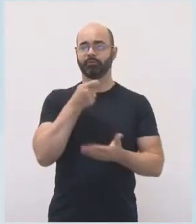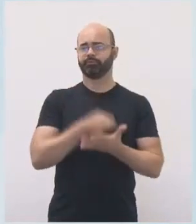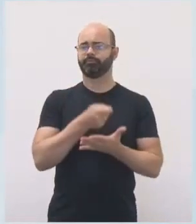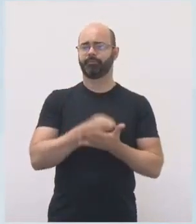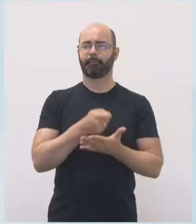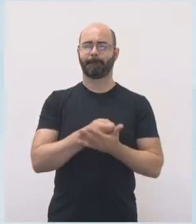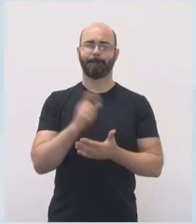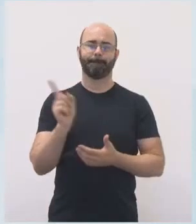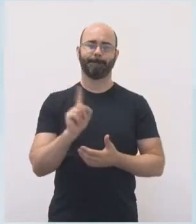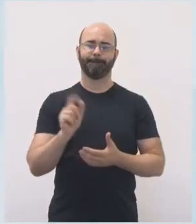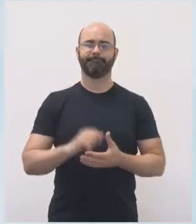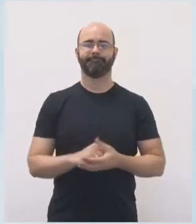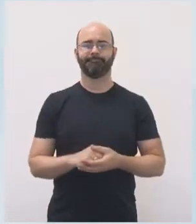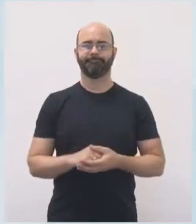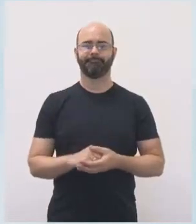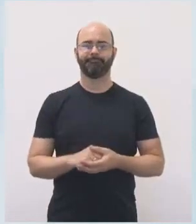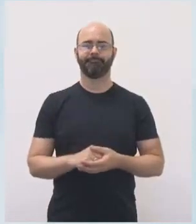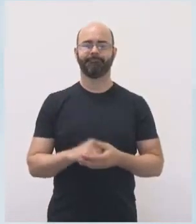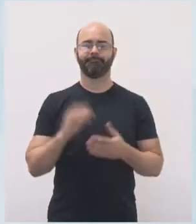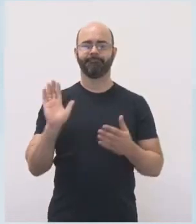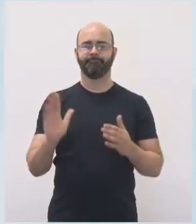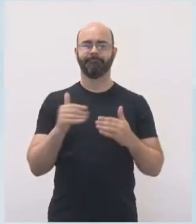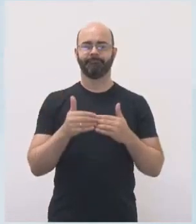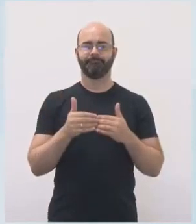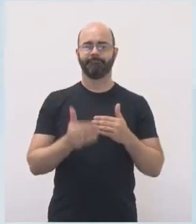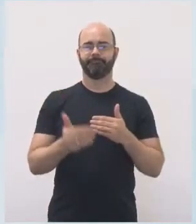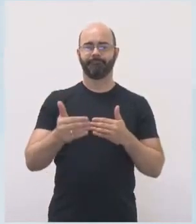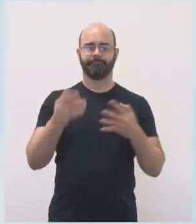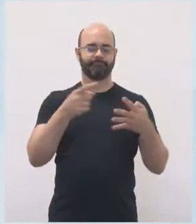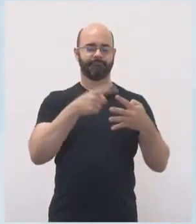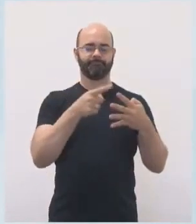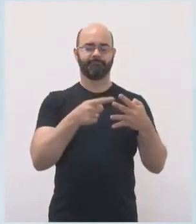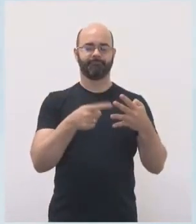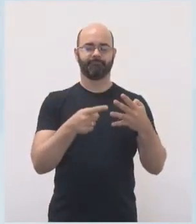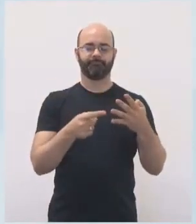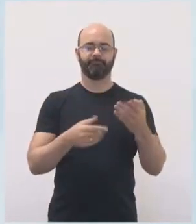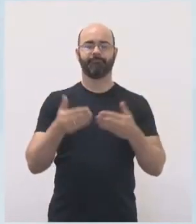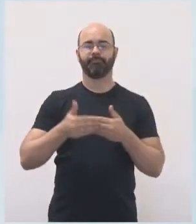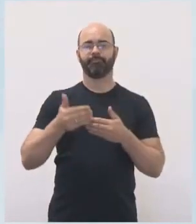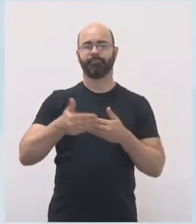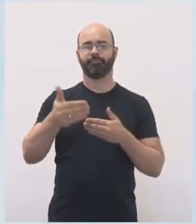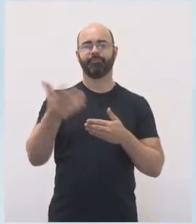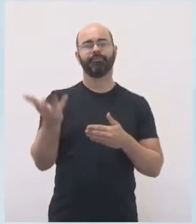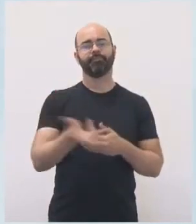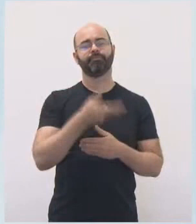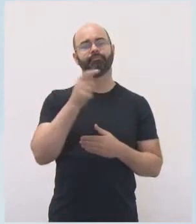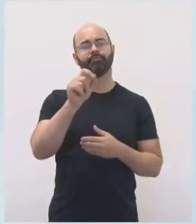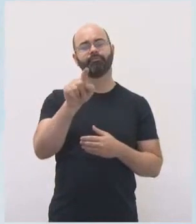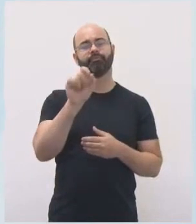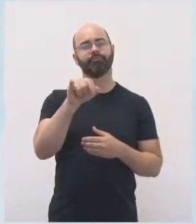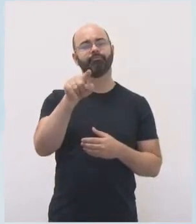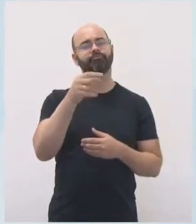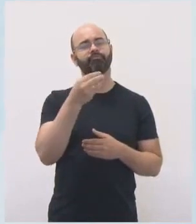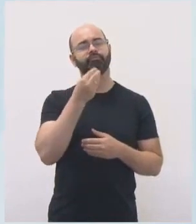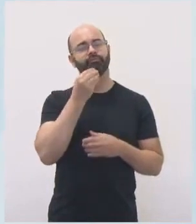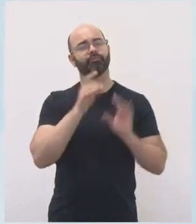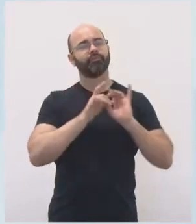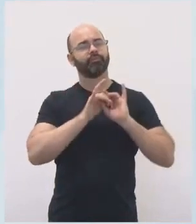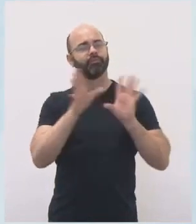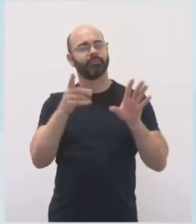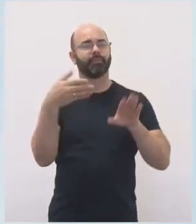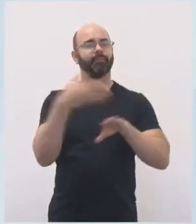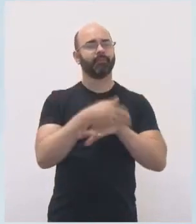claro, porém, como um desdobramento dessa sequência, seria muito bacana para quem tiver disponibilidade e tempo